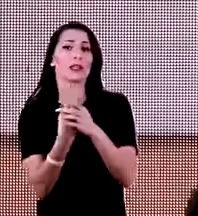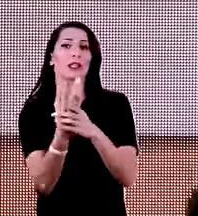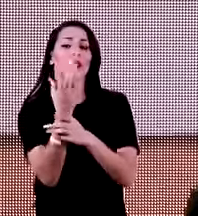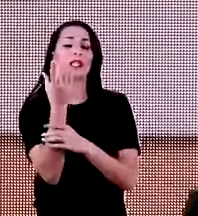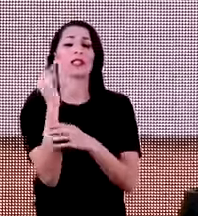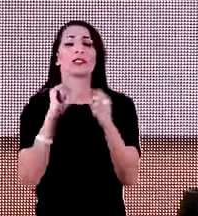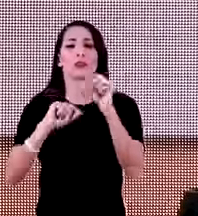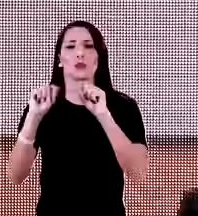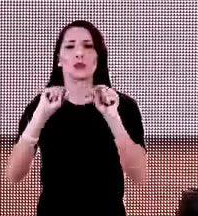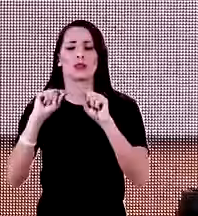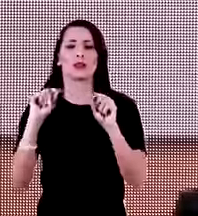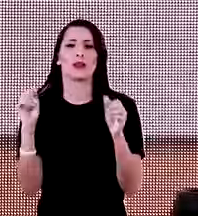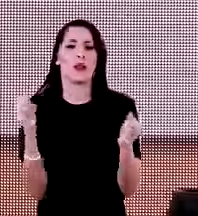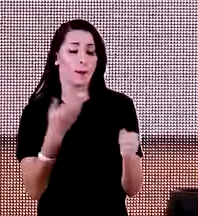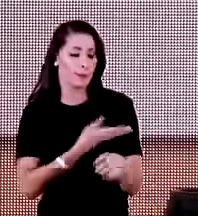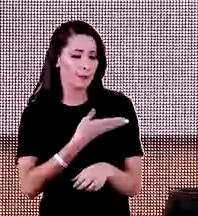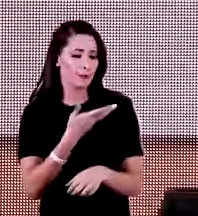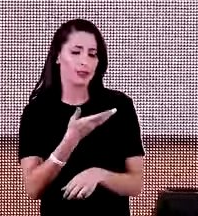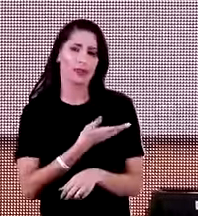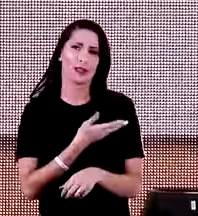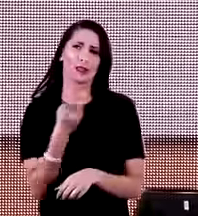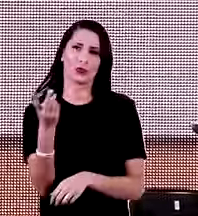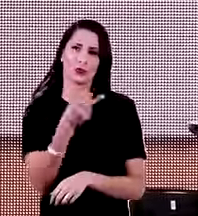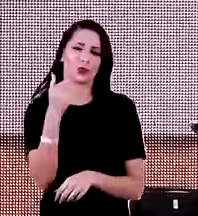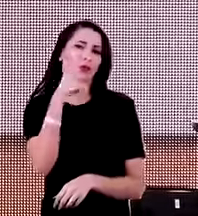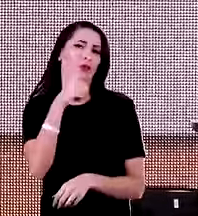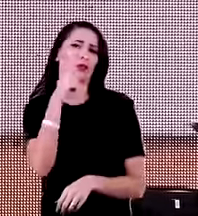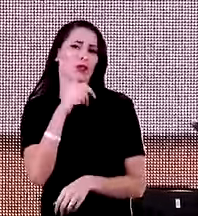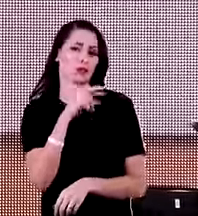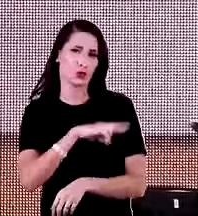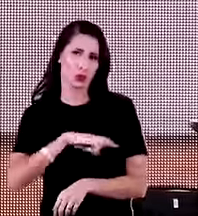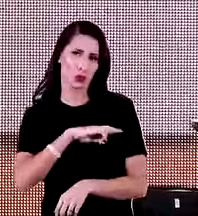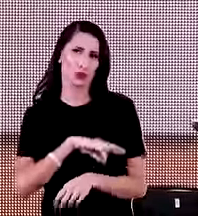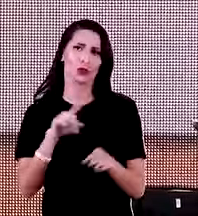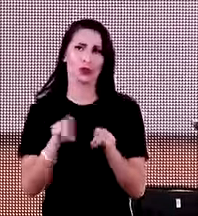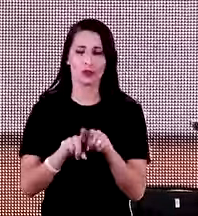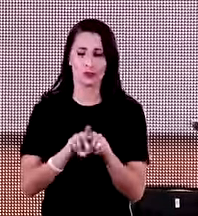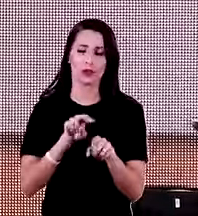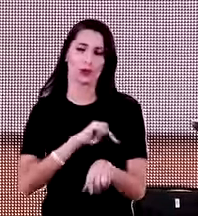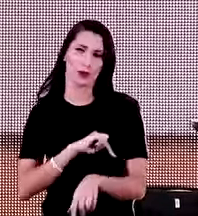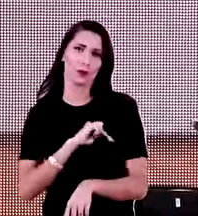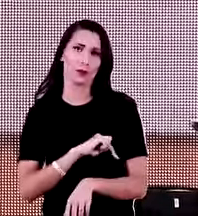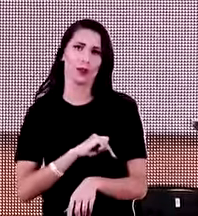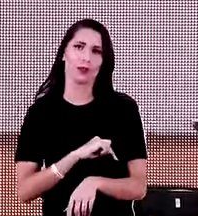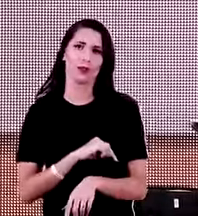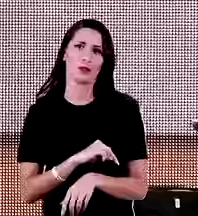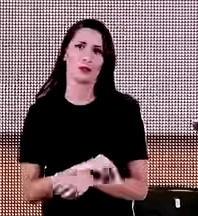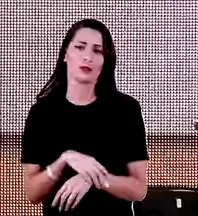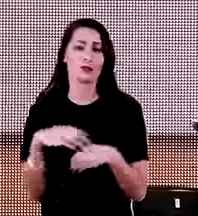de Ruth e de Noemi. E às vezes a gente acha até que é um pouco difícil de nascer, né? Porque é sogra e nora.